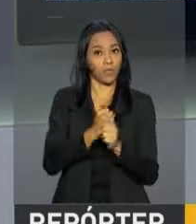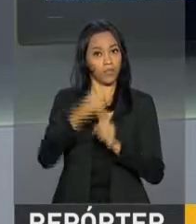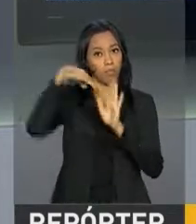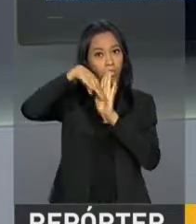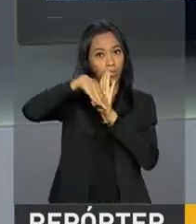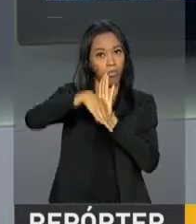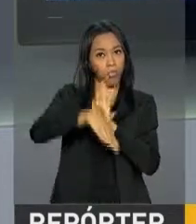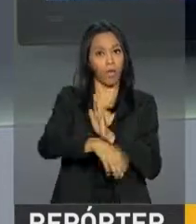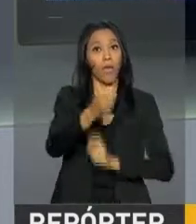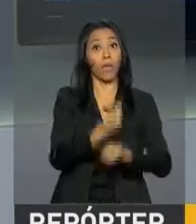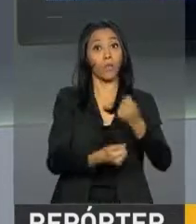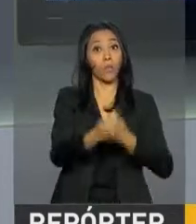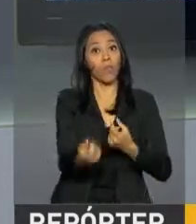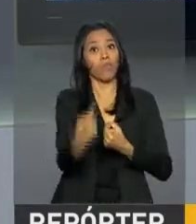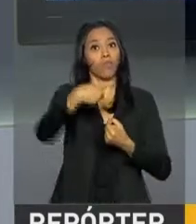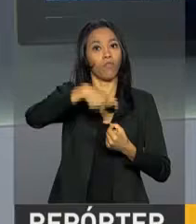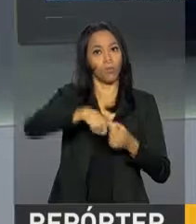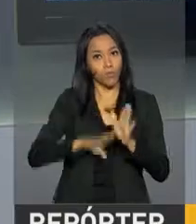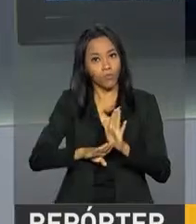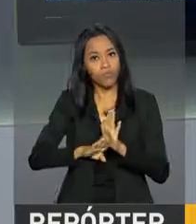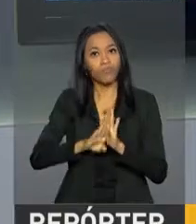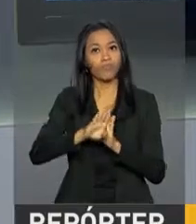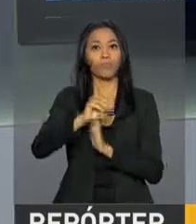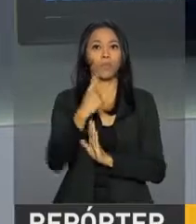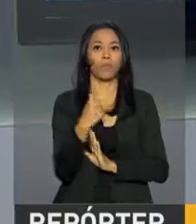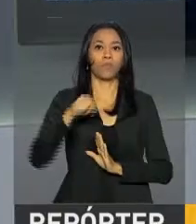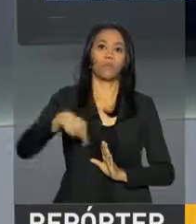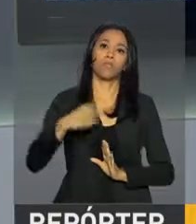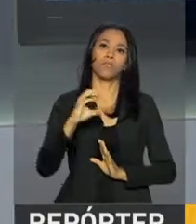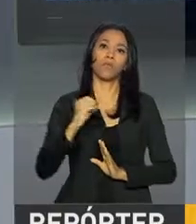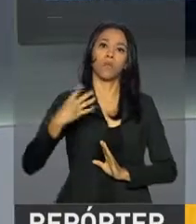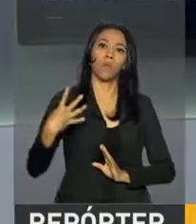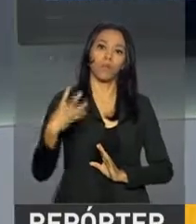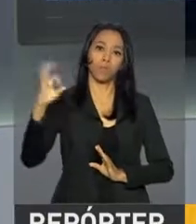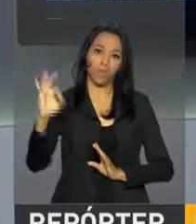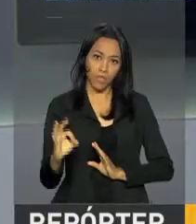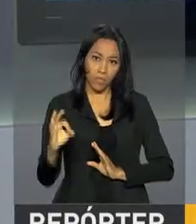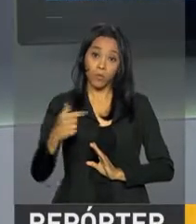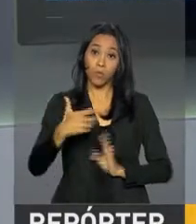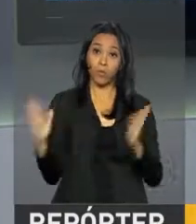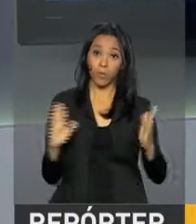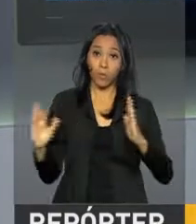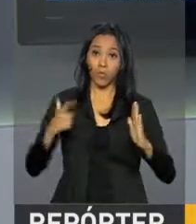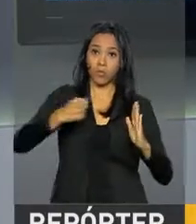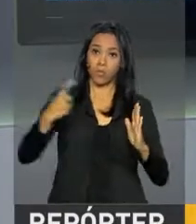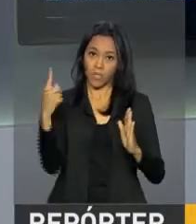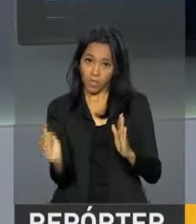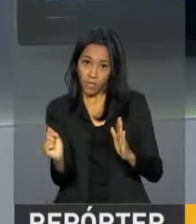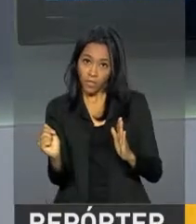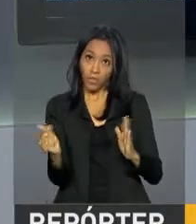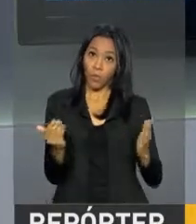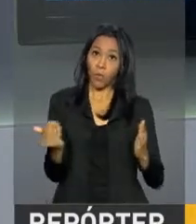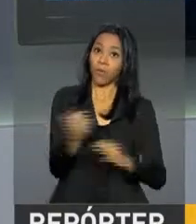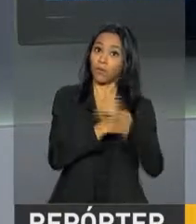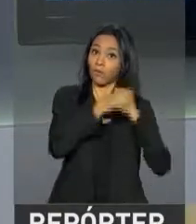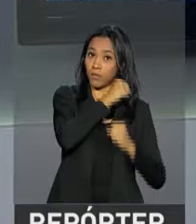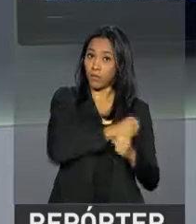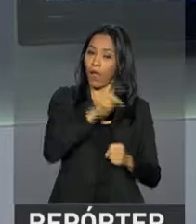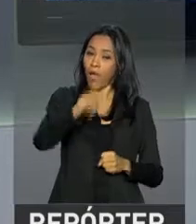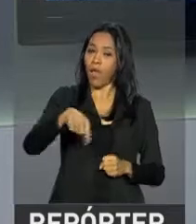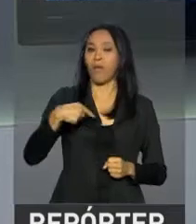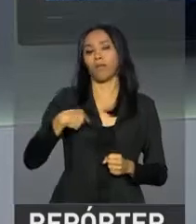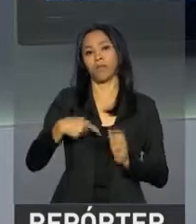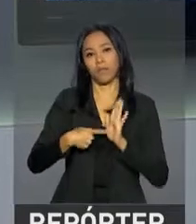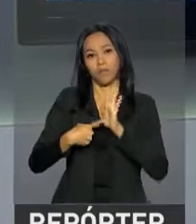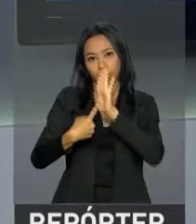economia voltou a crescer 1,04% em 2017, em comparação ao ano anterior. É o que mostra o